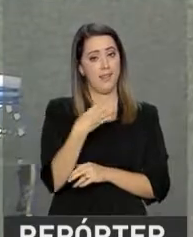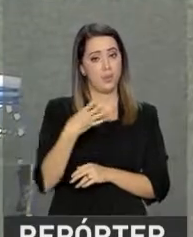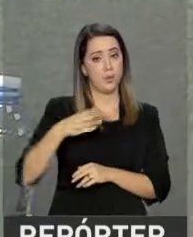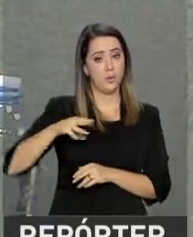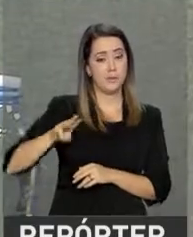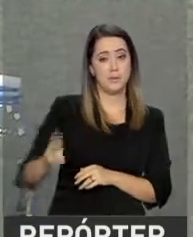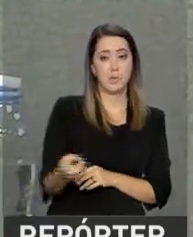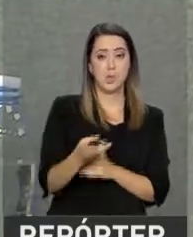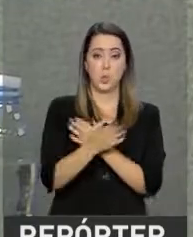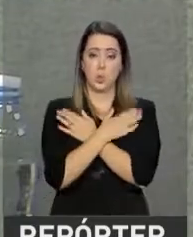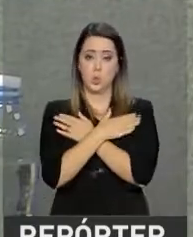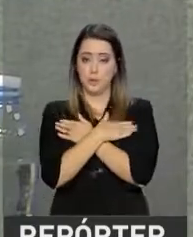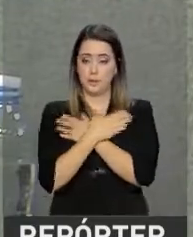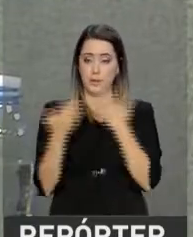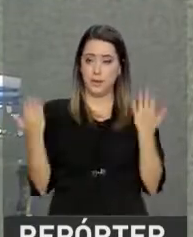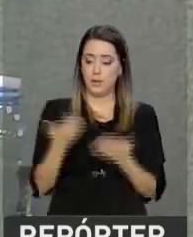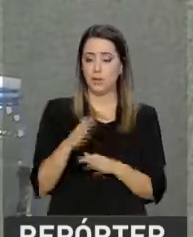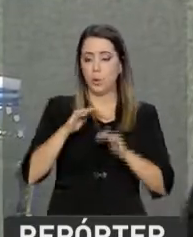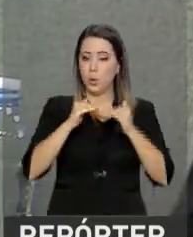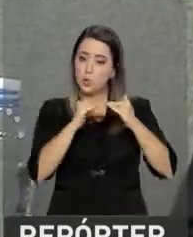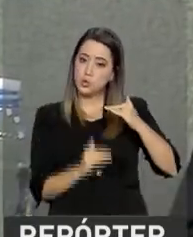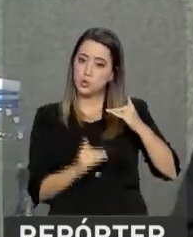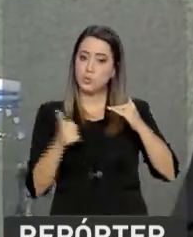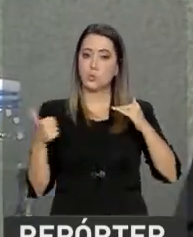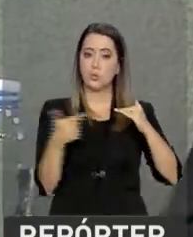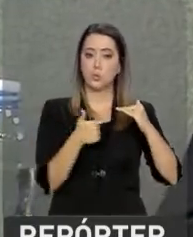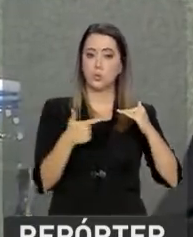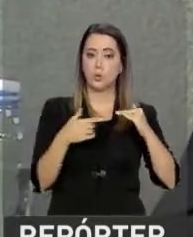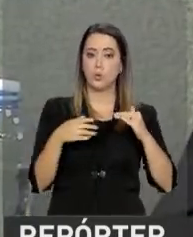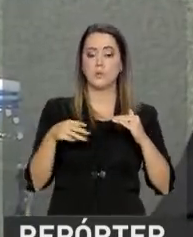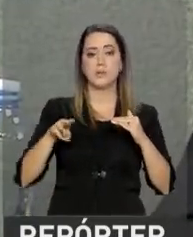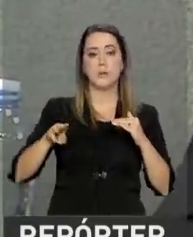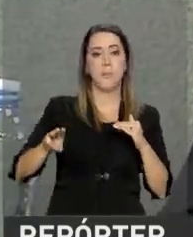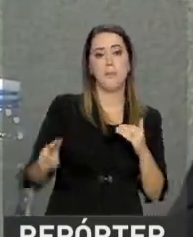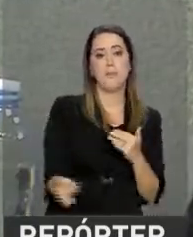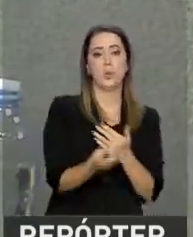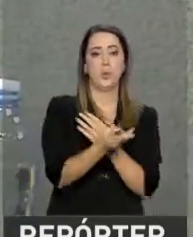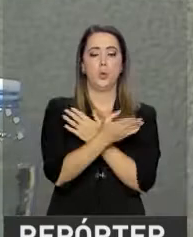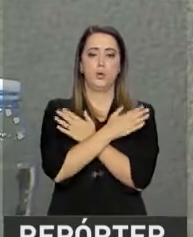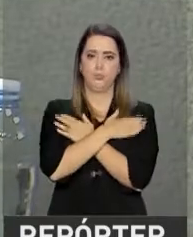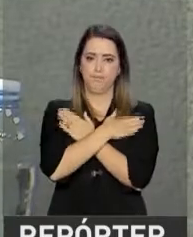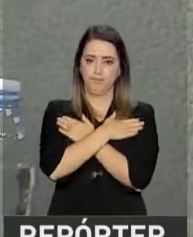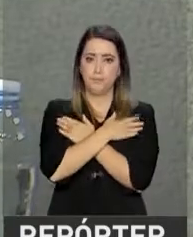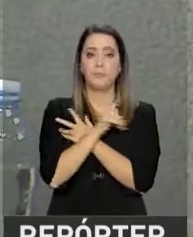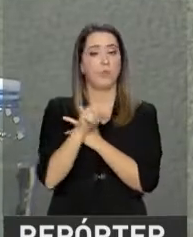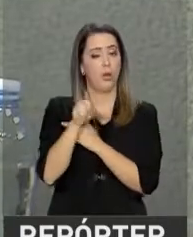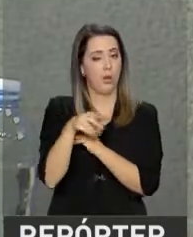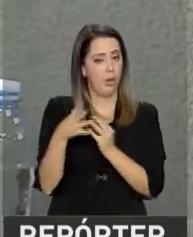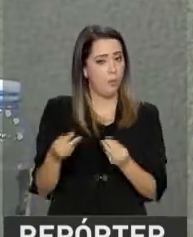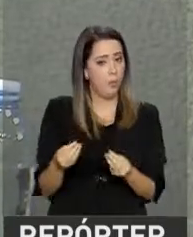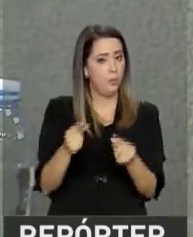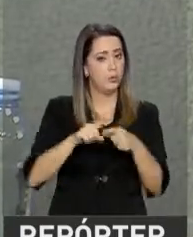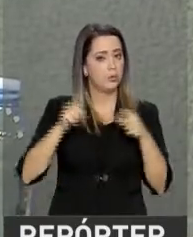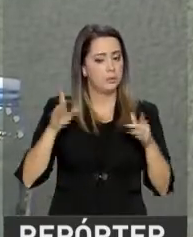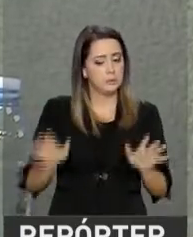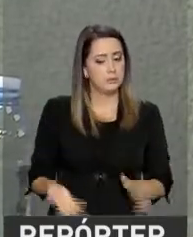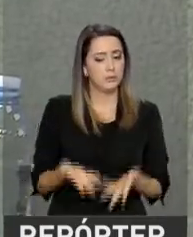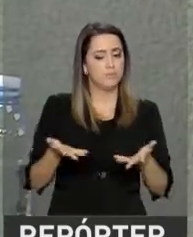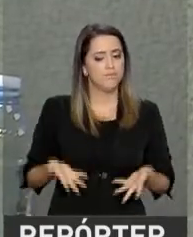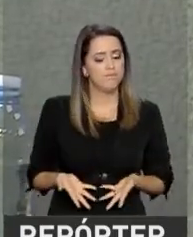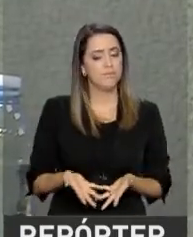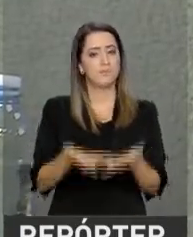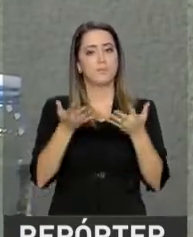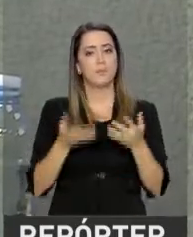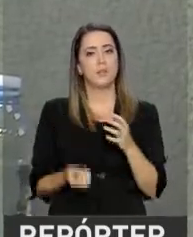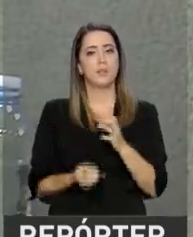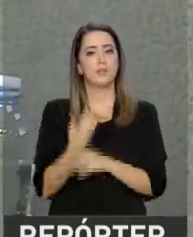para 12.200, 12.500, ainda é muito. Nós temos que trabalhar muito ainda no Brasil para incentivar